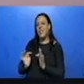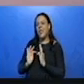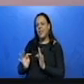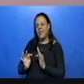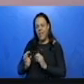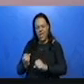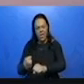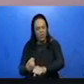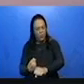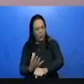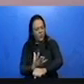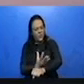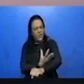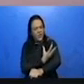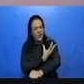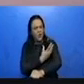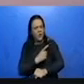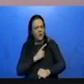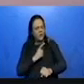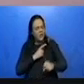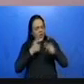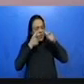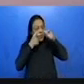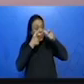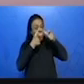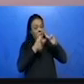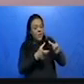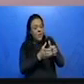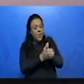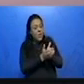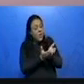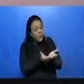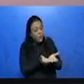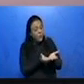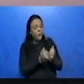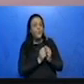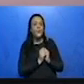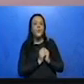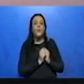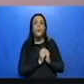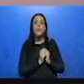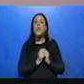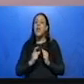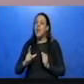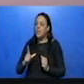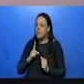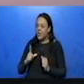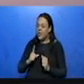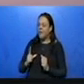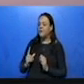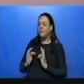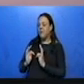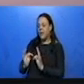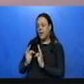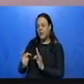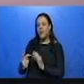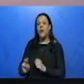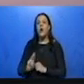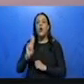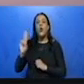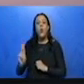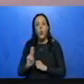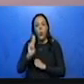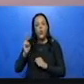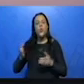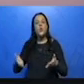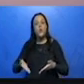não consegue deixar de ler até o final. Algumas dessas técnicas são utilizadas até hoje, tá? Pelo cinema,